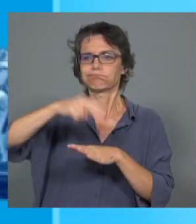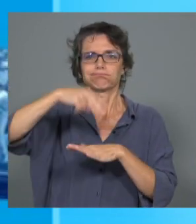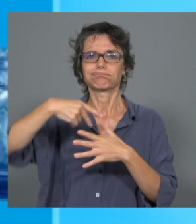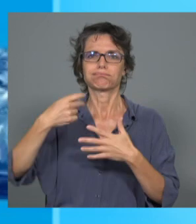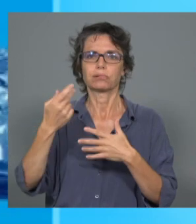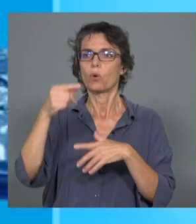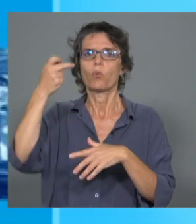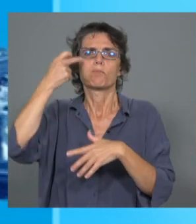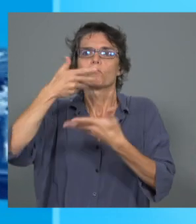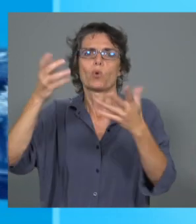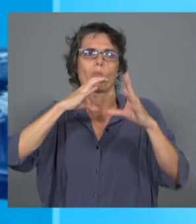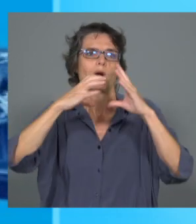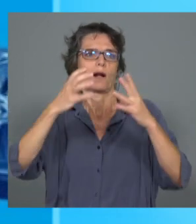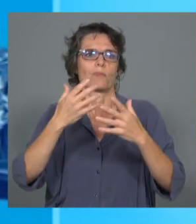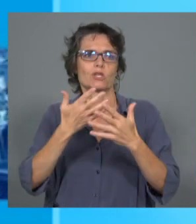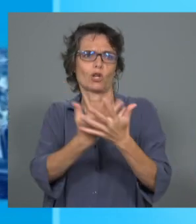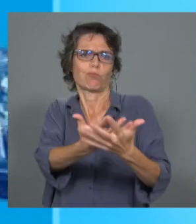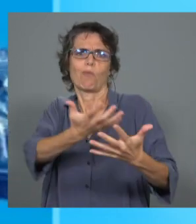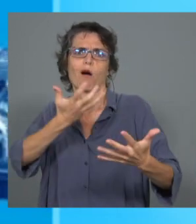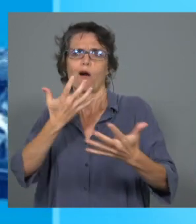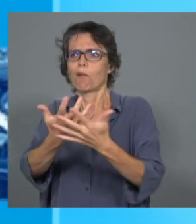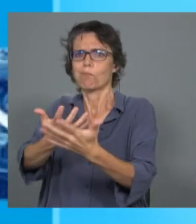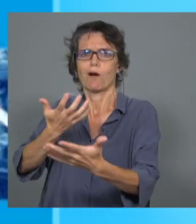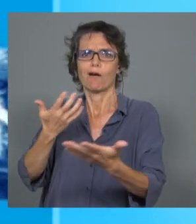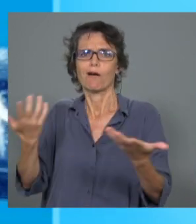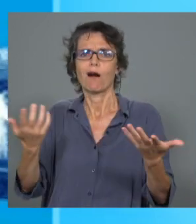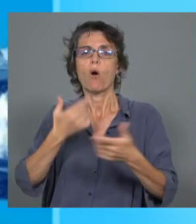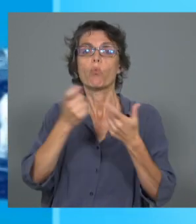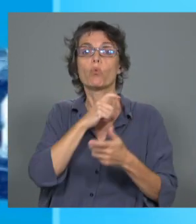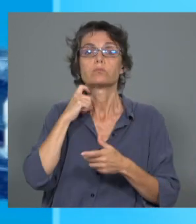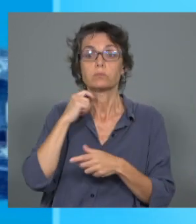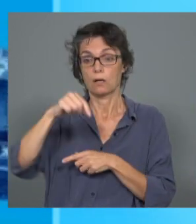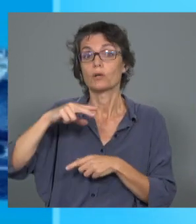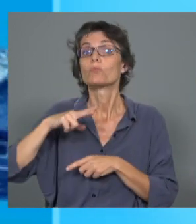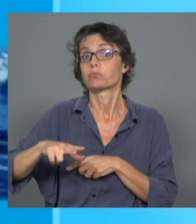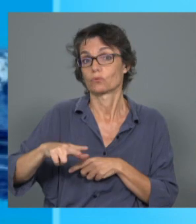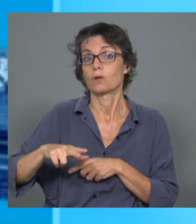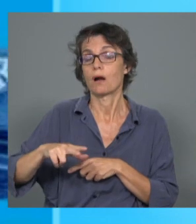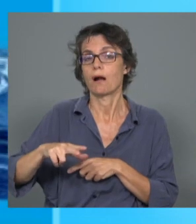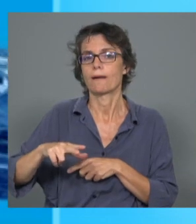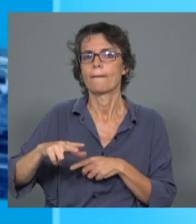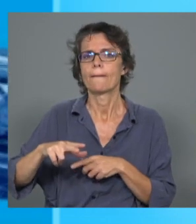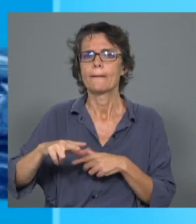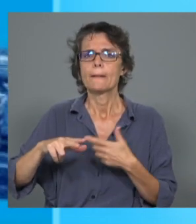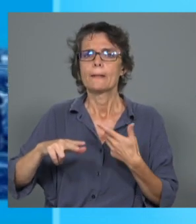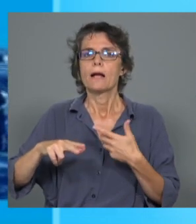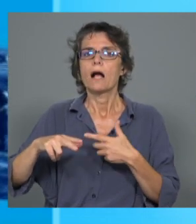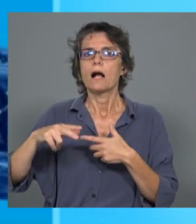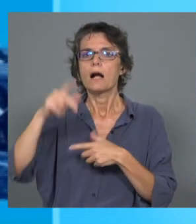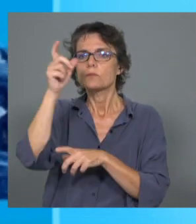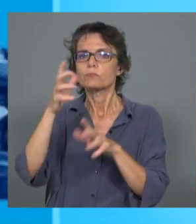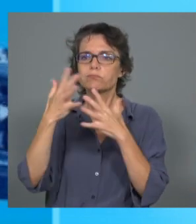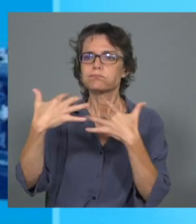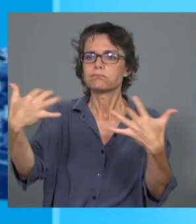populismo comunicativo. Vimos alguns padres aqui em Portugal a serem muito aplaudidos porque